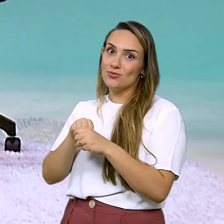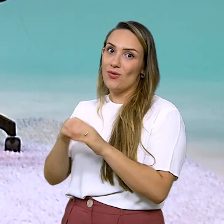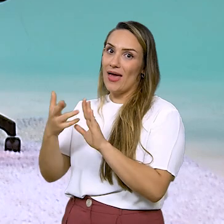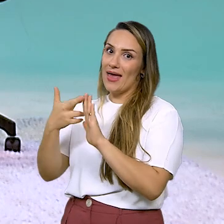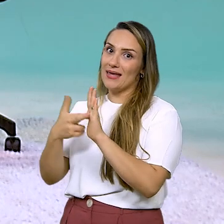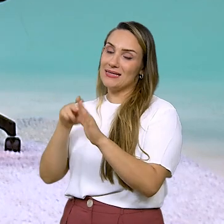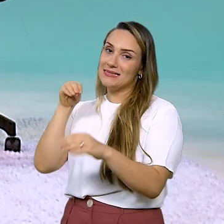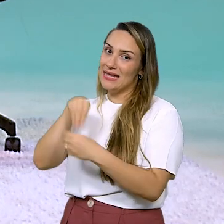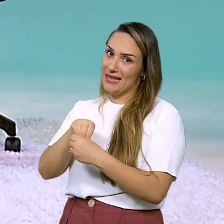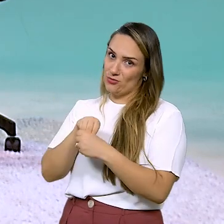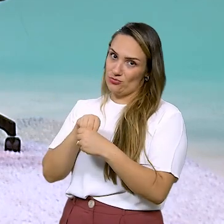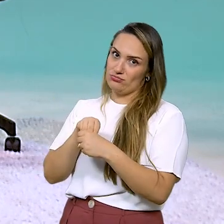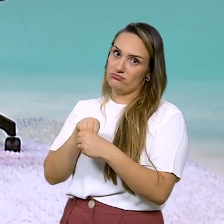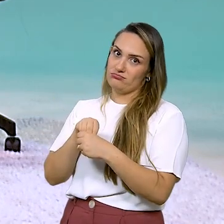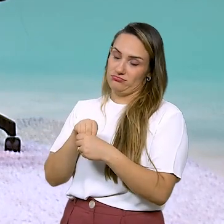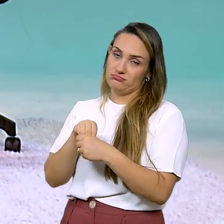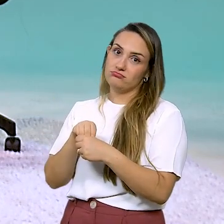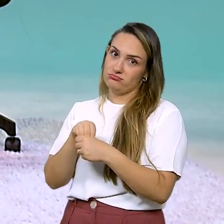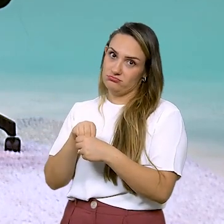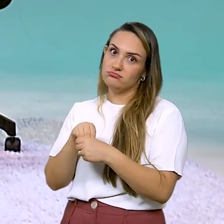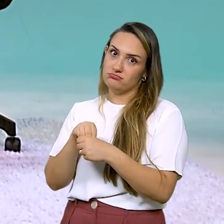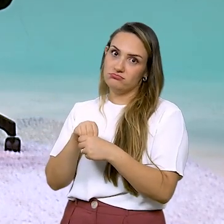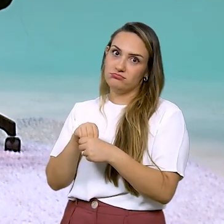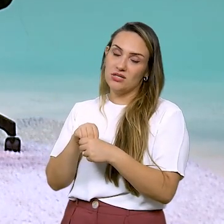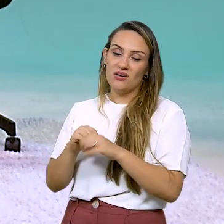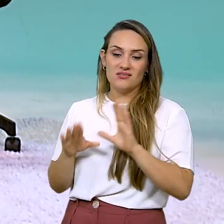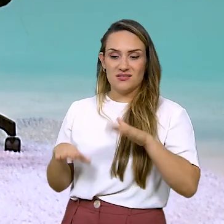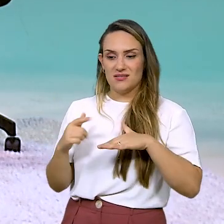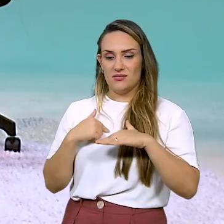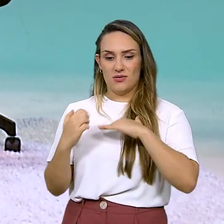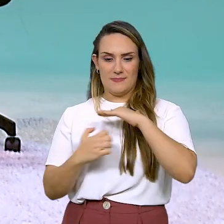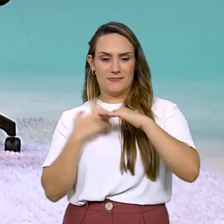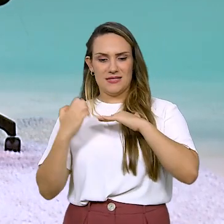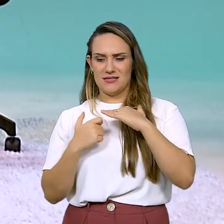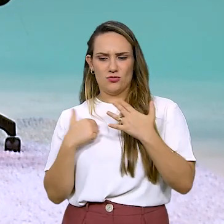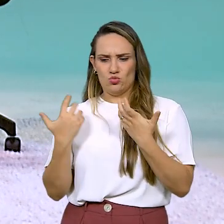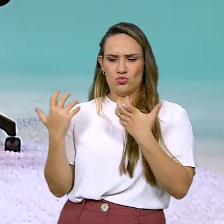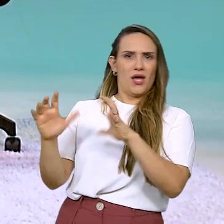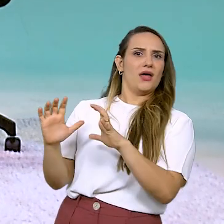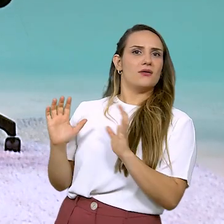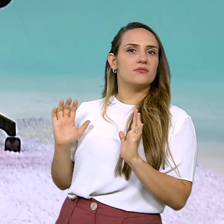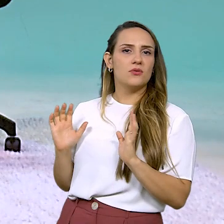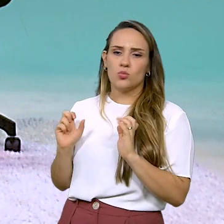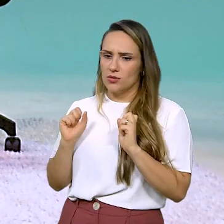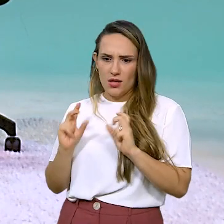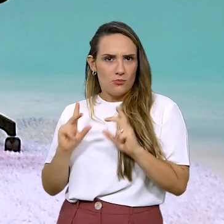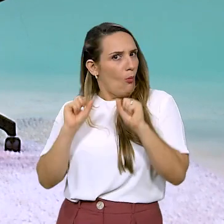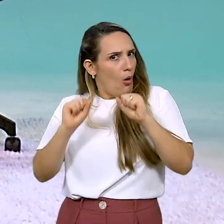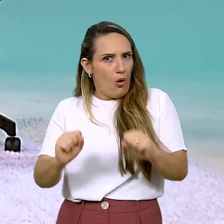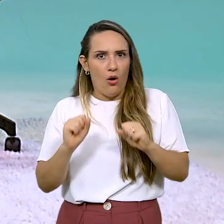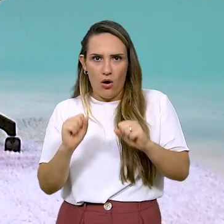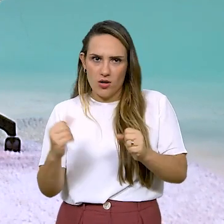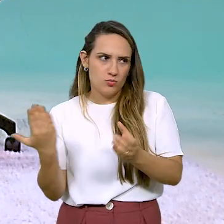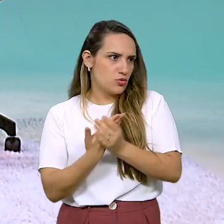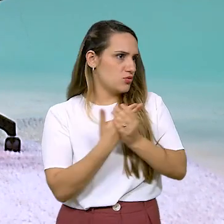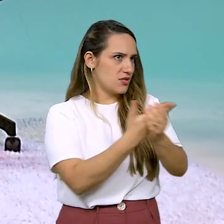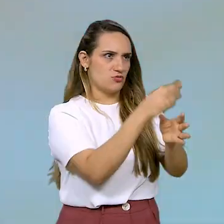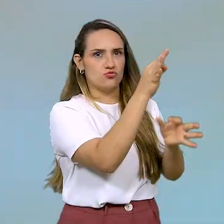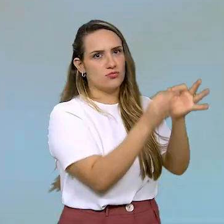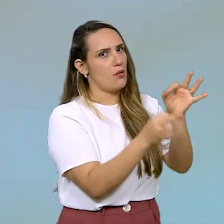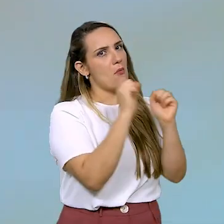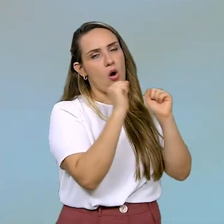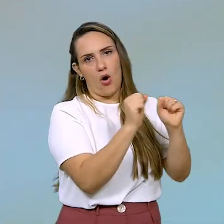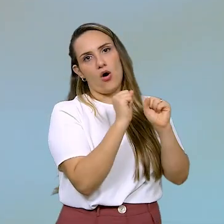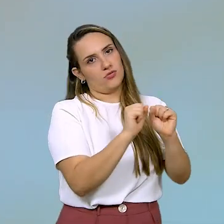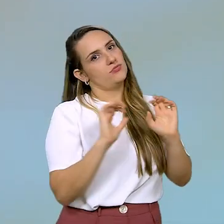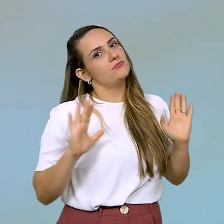não forem, por exemplo, aquilo que a empresa deseja, isso não veda a empresa de entrar com uma ação judicial ainda em cima. E aí a gente